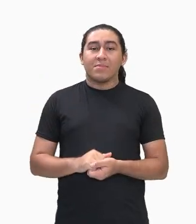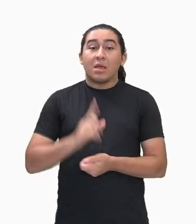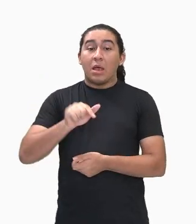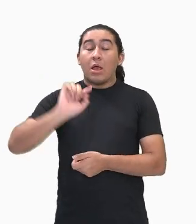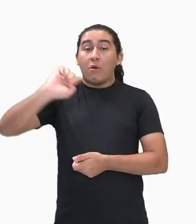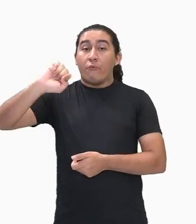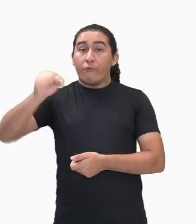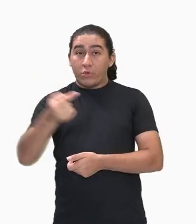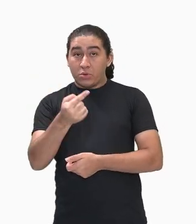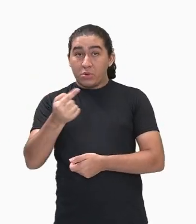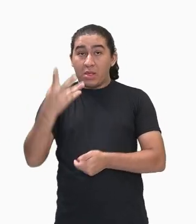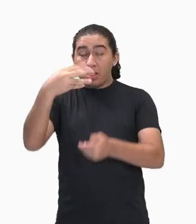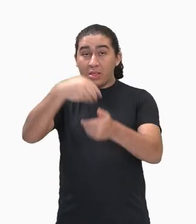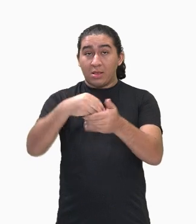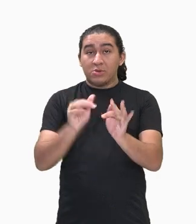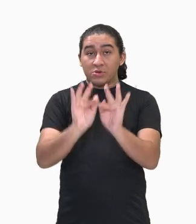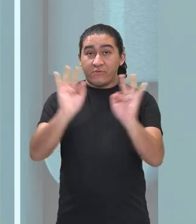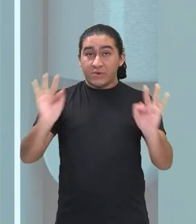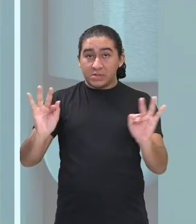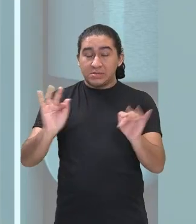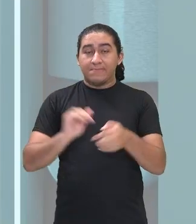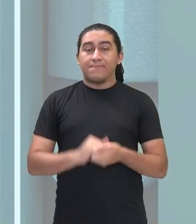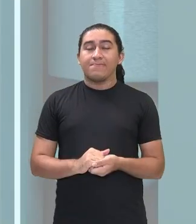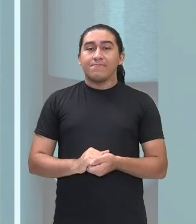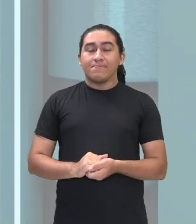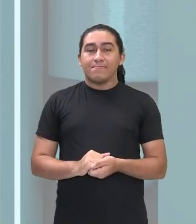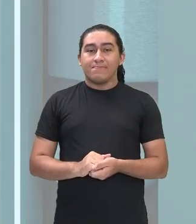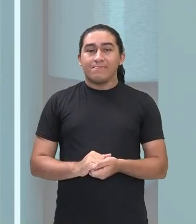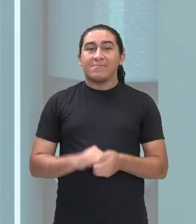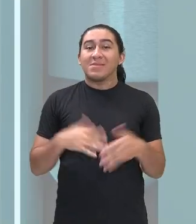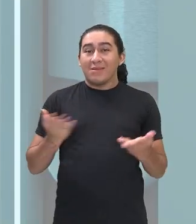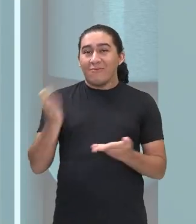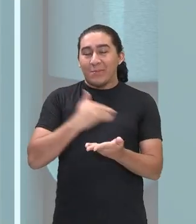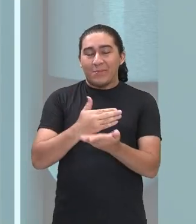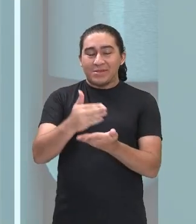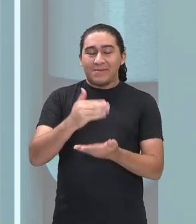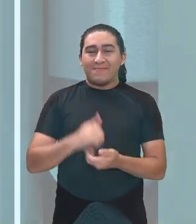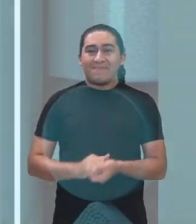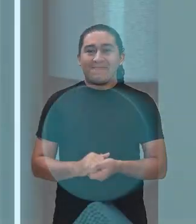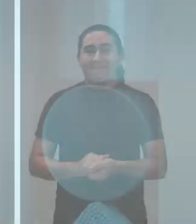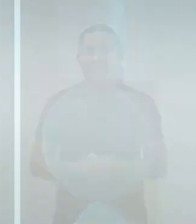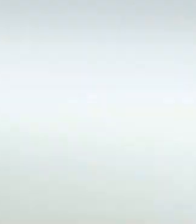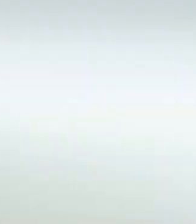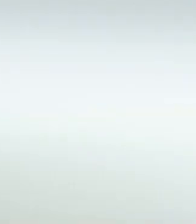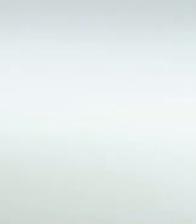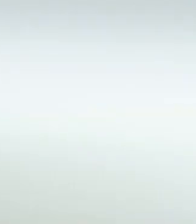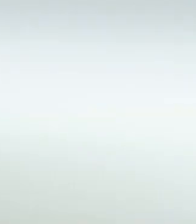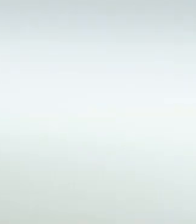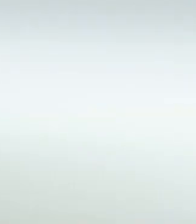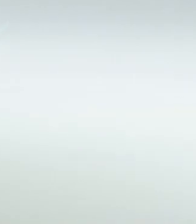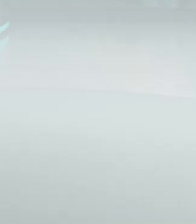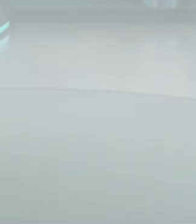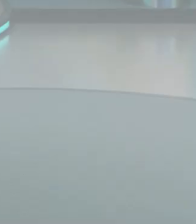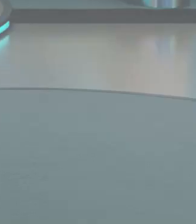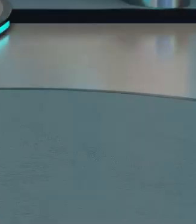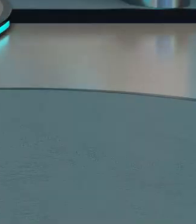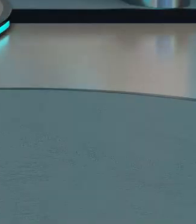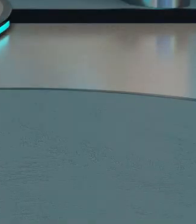detalhamento, vírgula num período simples. É isso aí, então vamos à nossa aula.